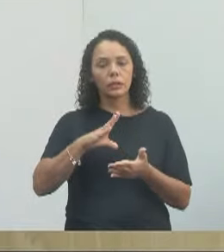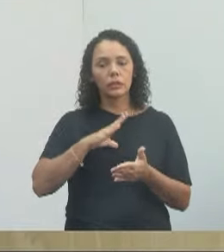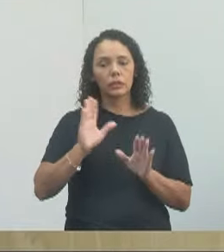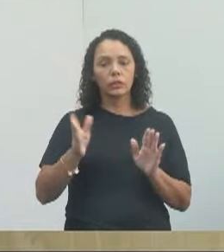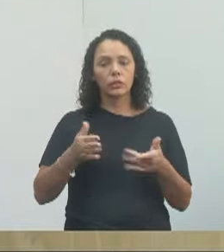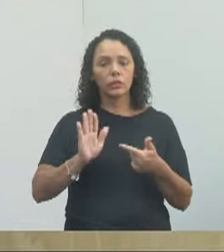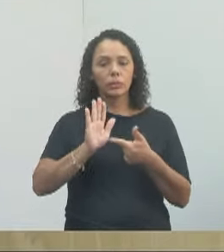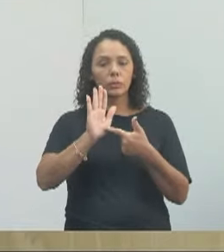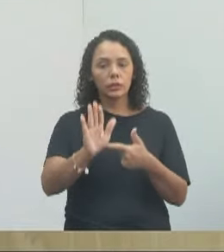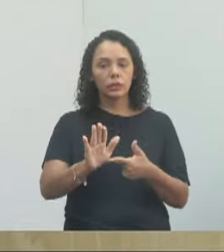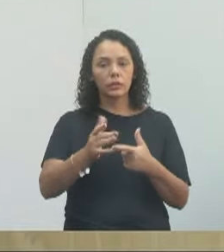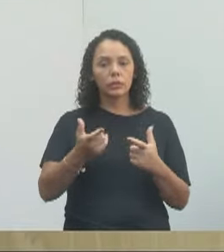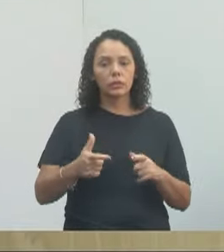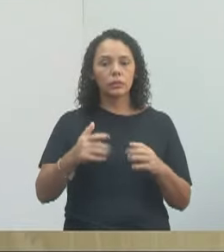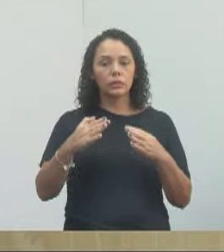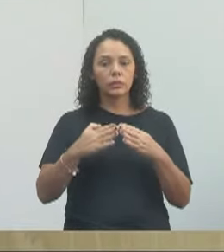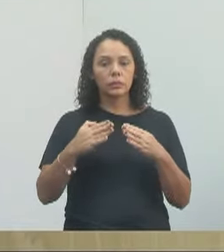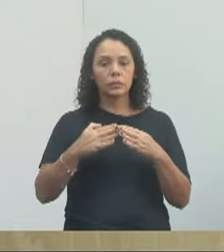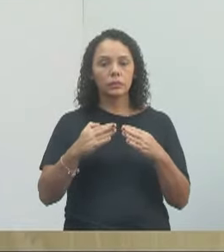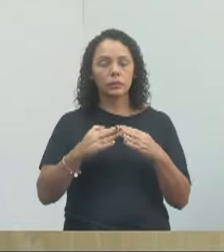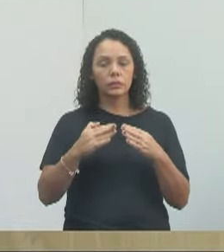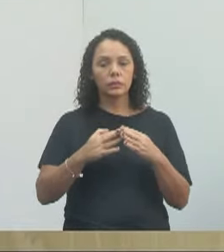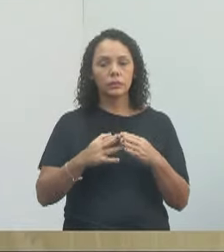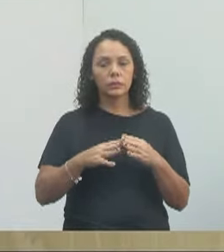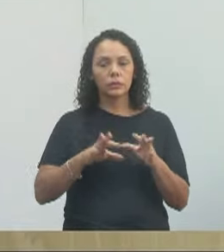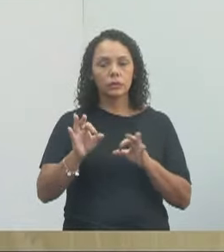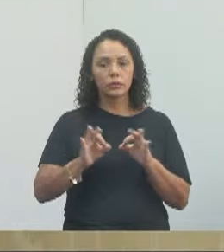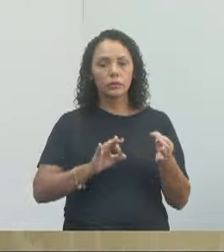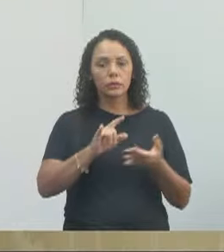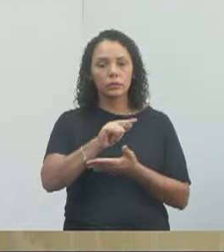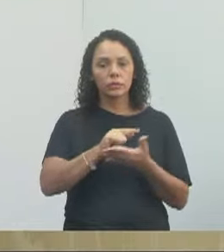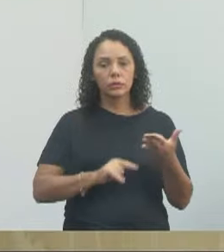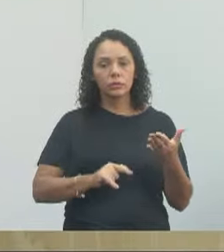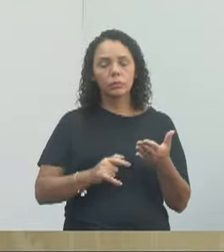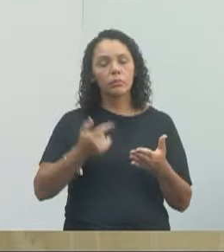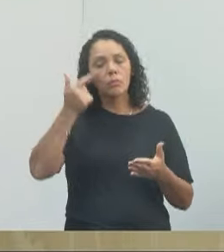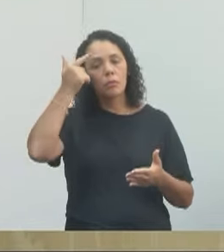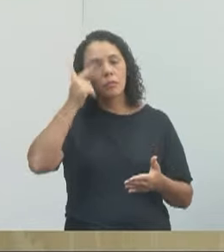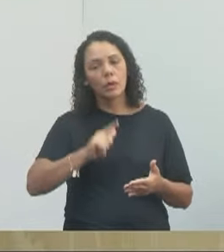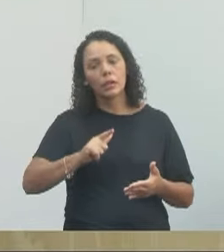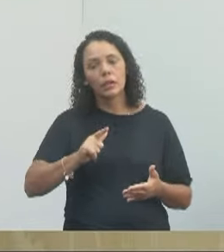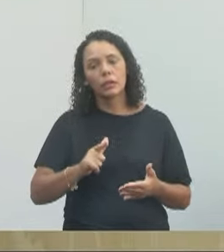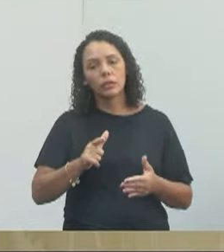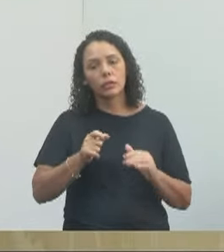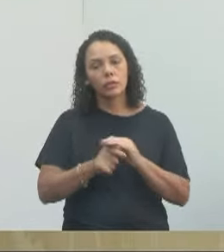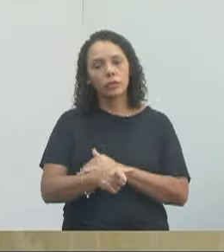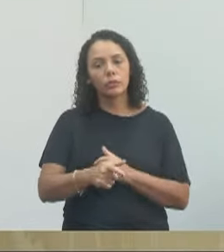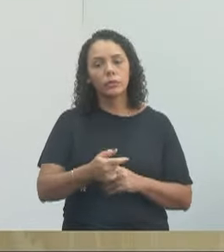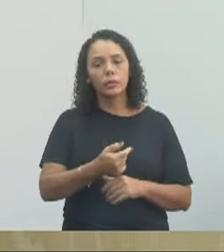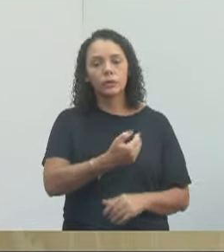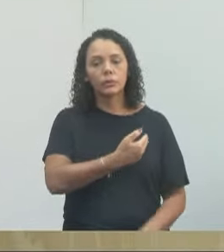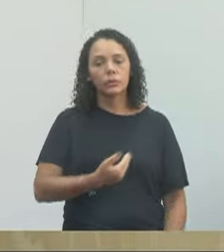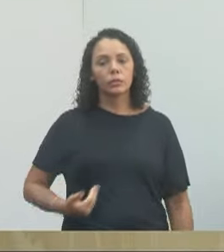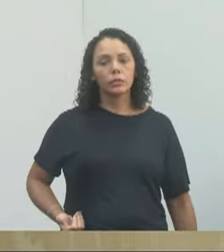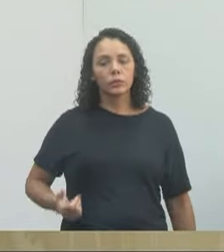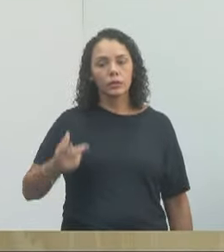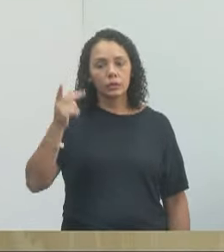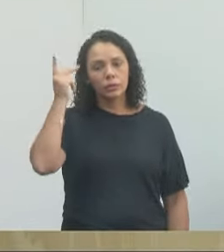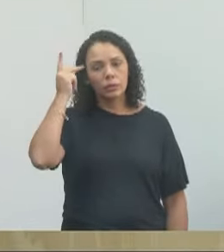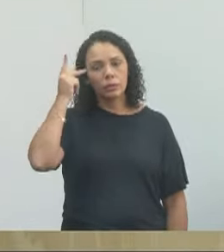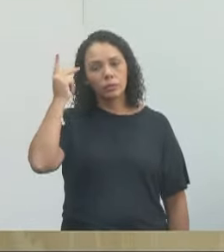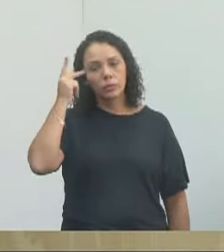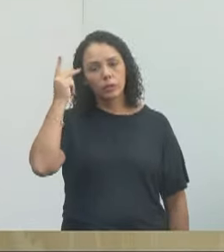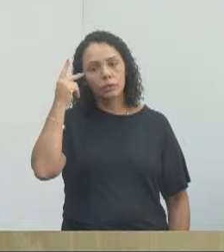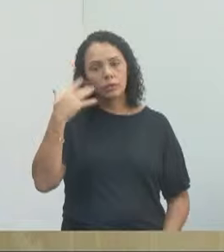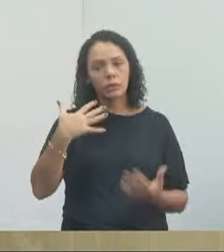na áreas da Habitação e da regularização fundiária para receber investimento do governo do estade do Estado de São Paulo entre as reivindicações que